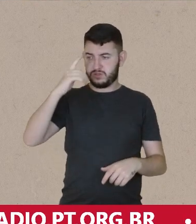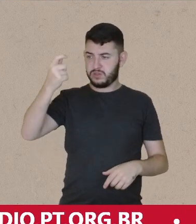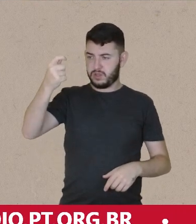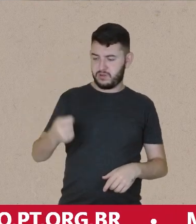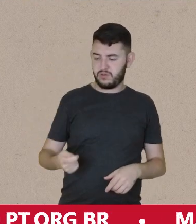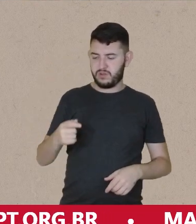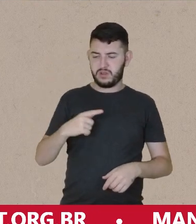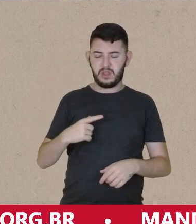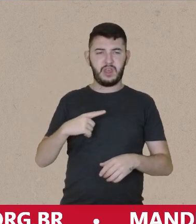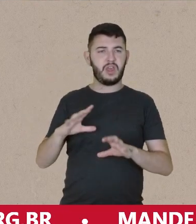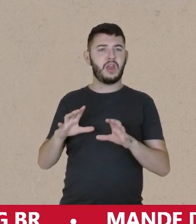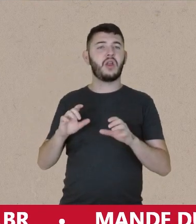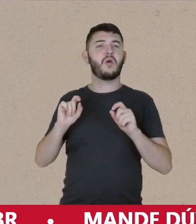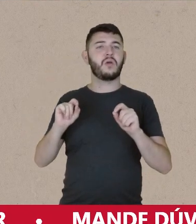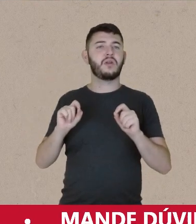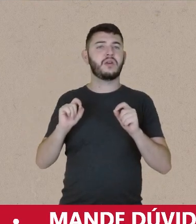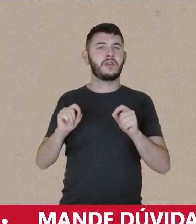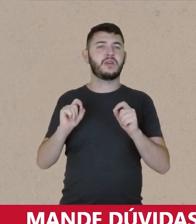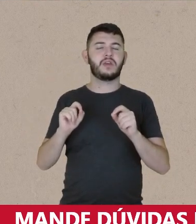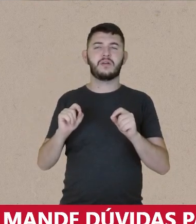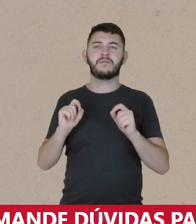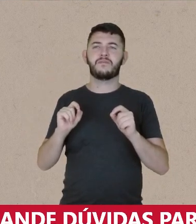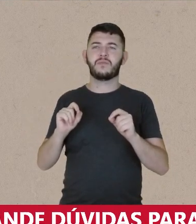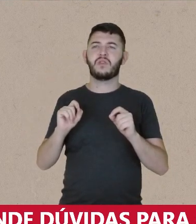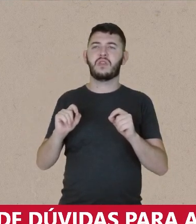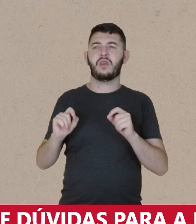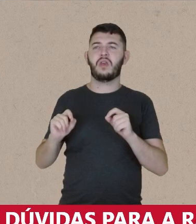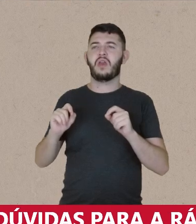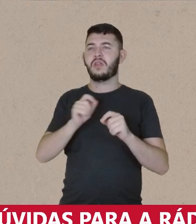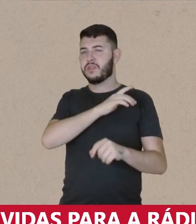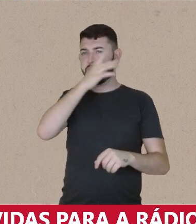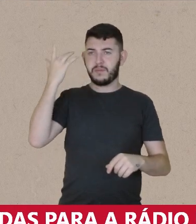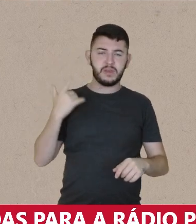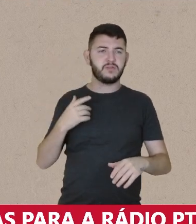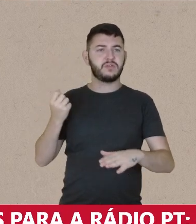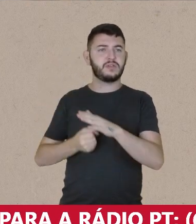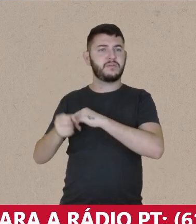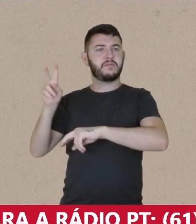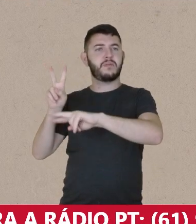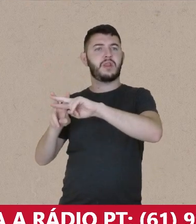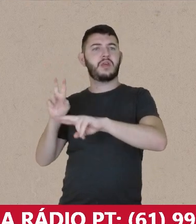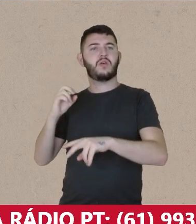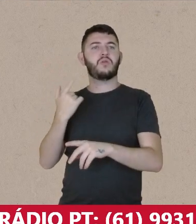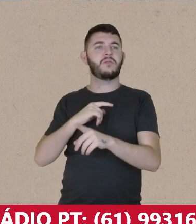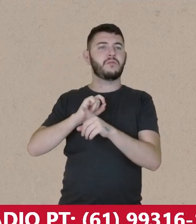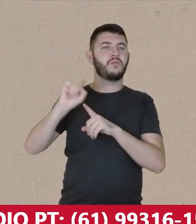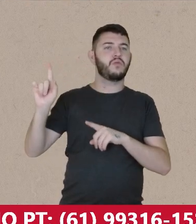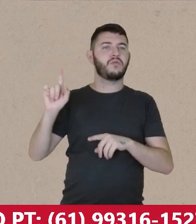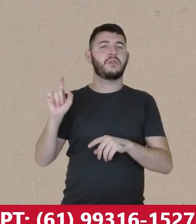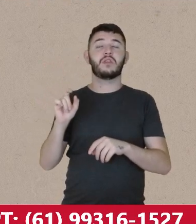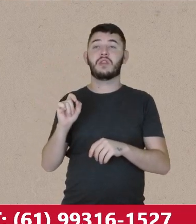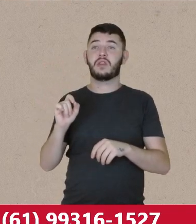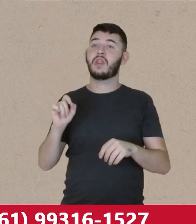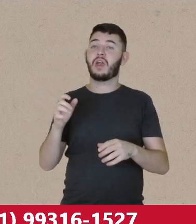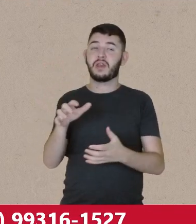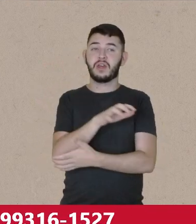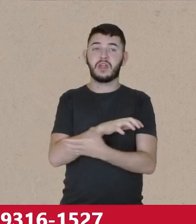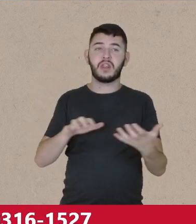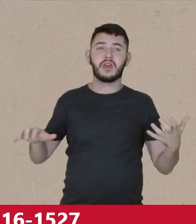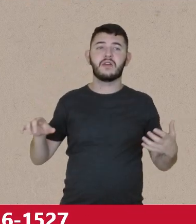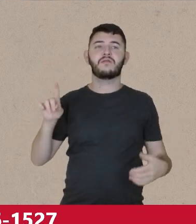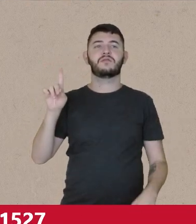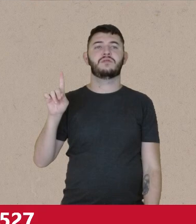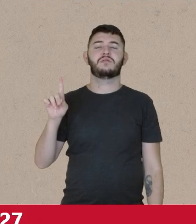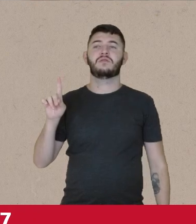organizações destruídas, seus líderes presos, exilados. Desde a greve geral de 17, que já fez um século,